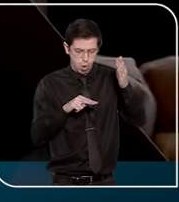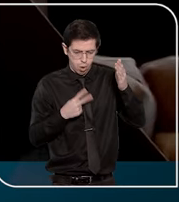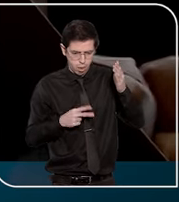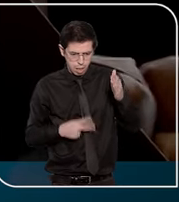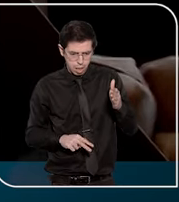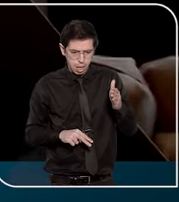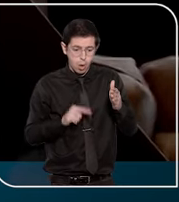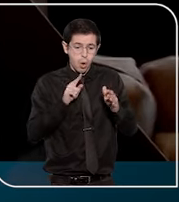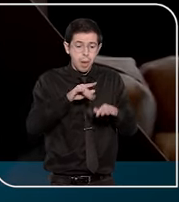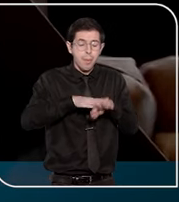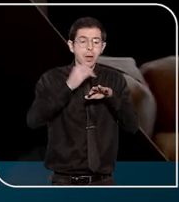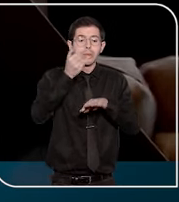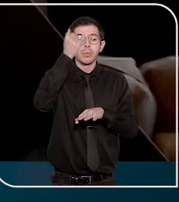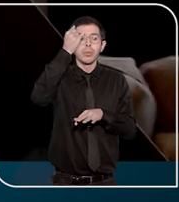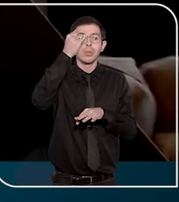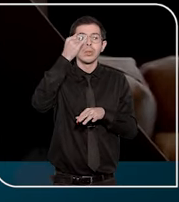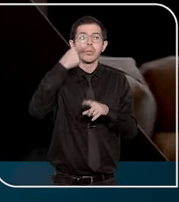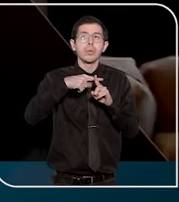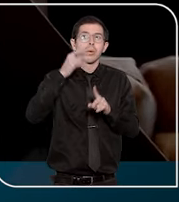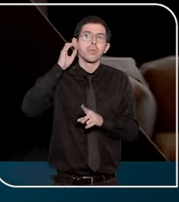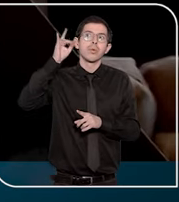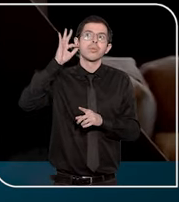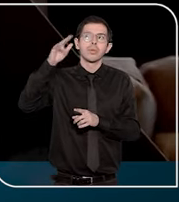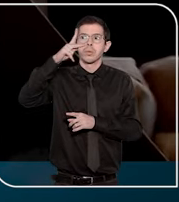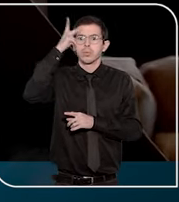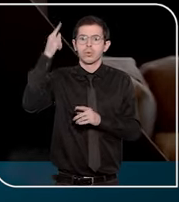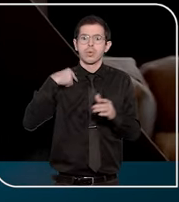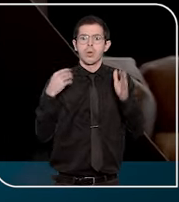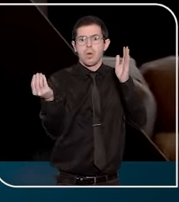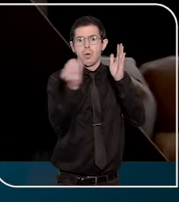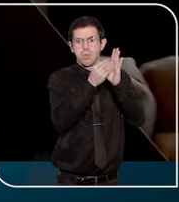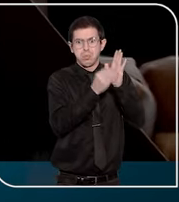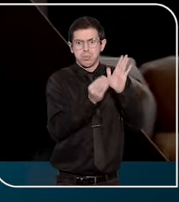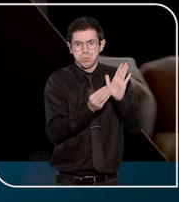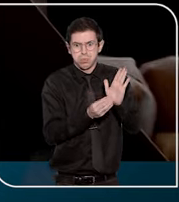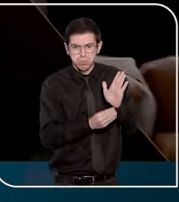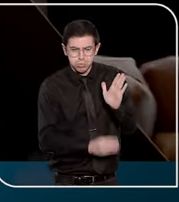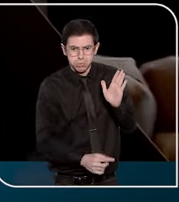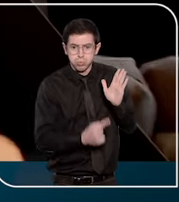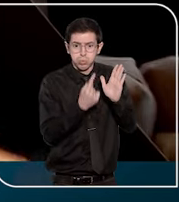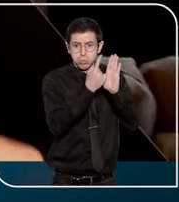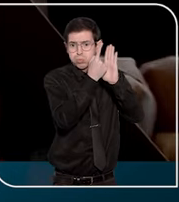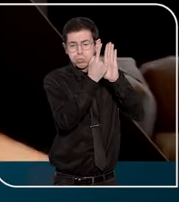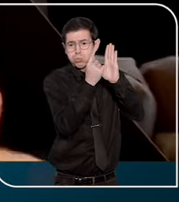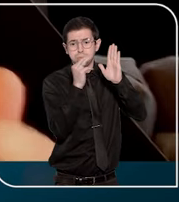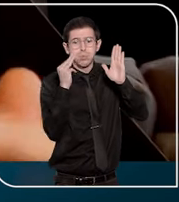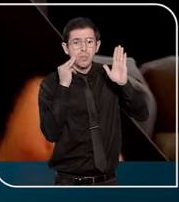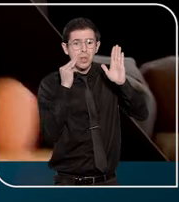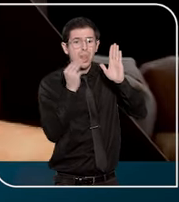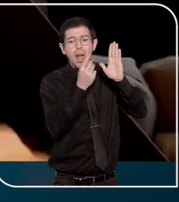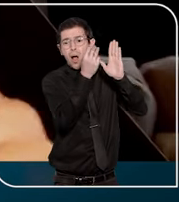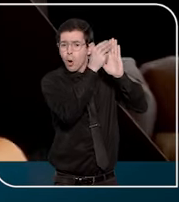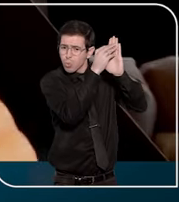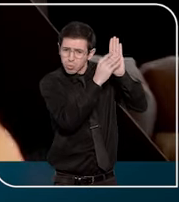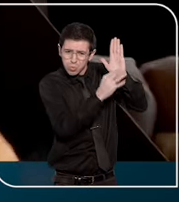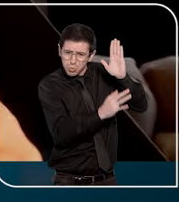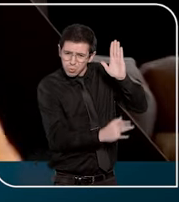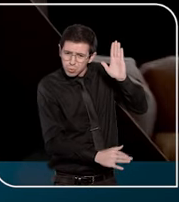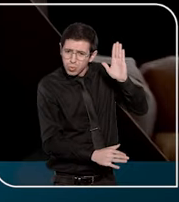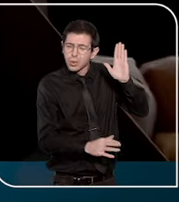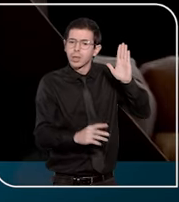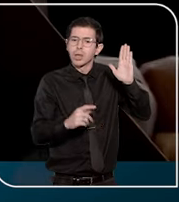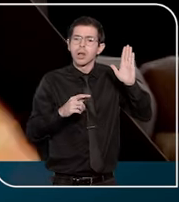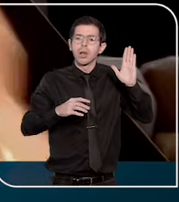causa, porque aí a parte coloca lá. Mas gera lá um milhão de alegações, o juiz vai ficar respondendo cada uma para dizer.